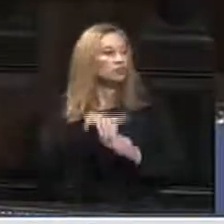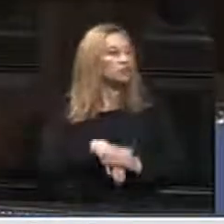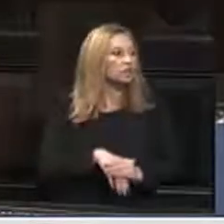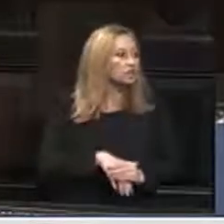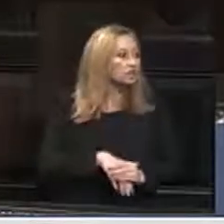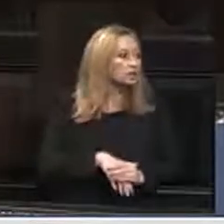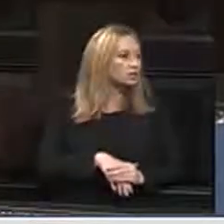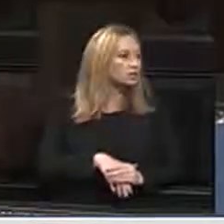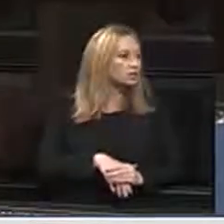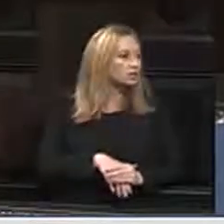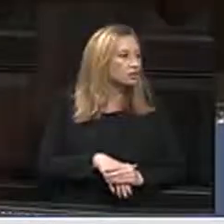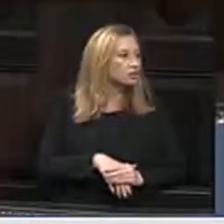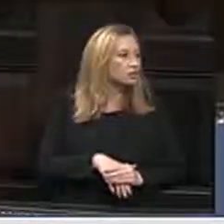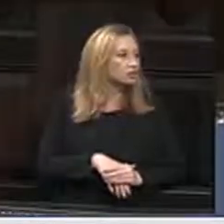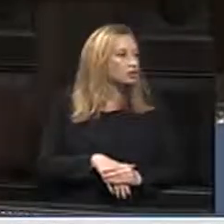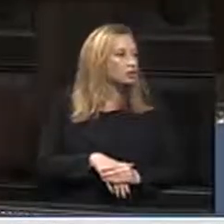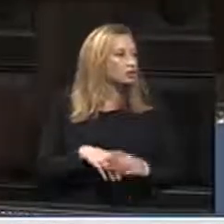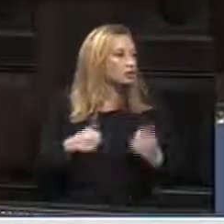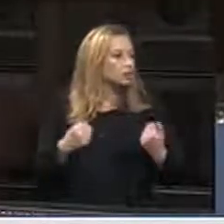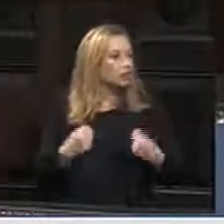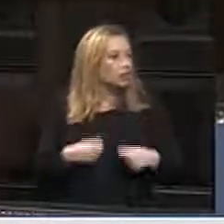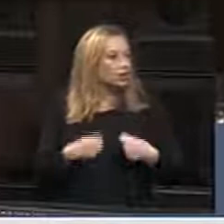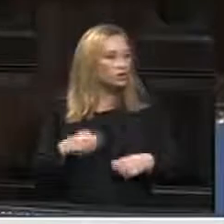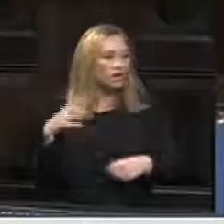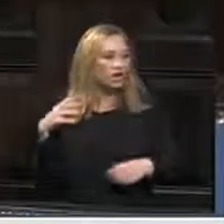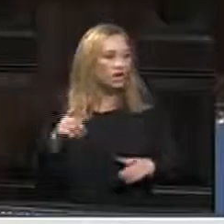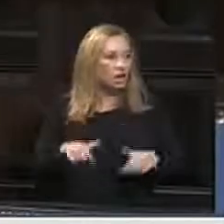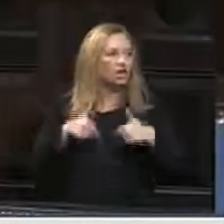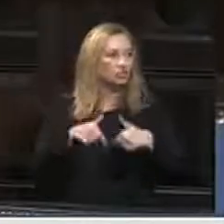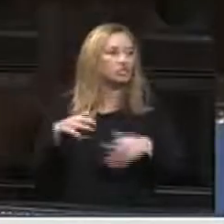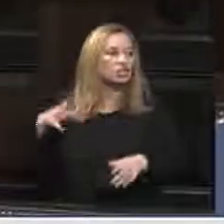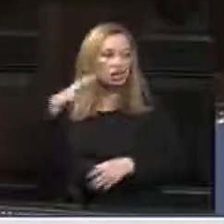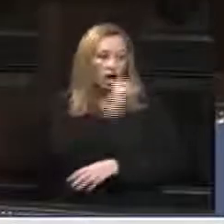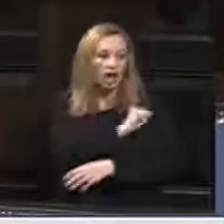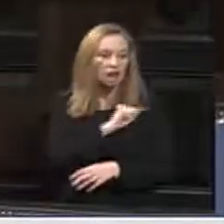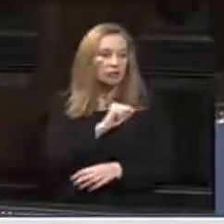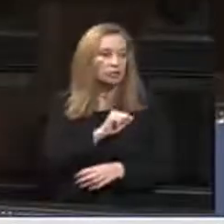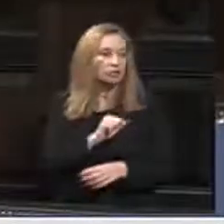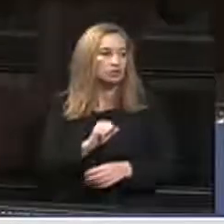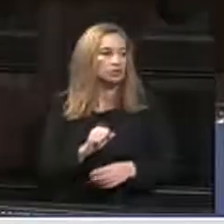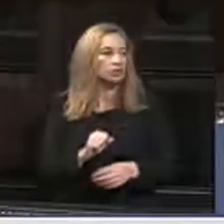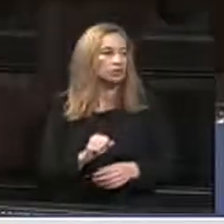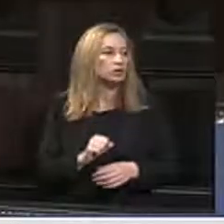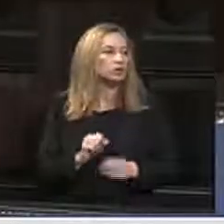que haja uma aceleração no sentido de retornar aqui para o plenário